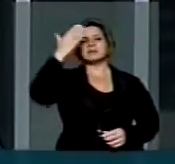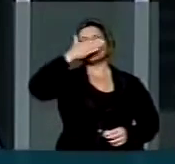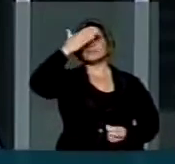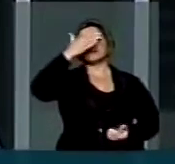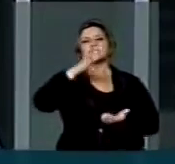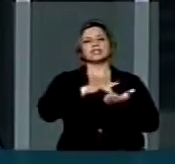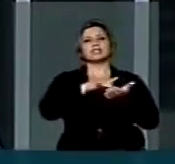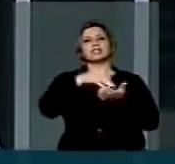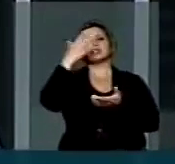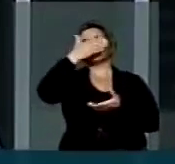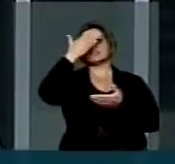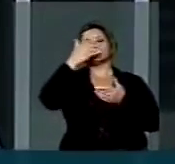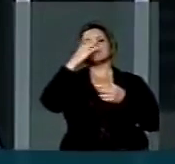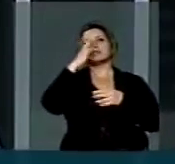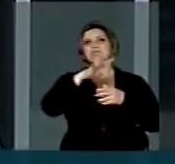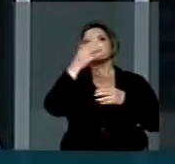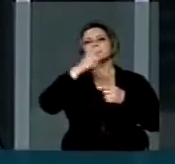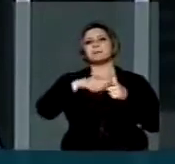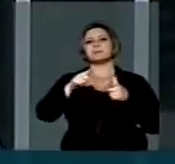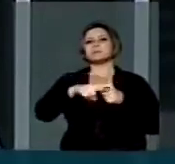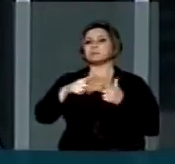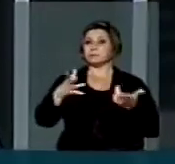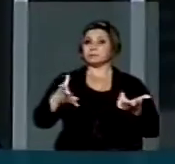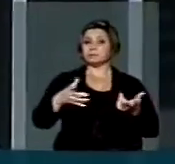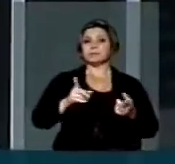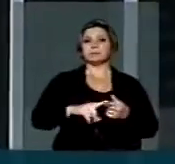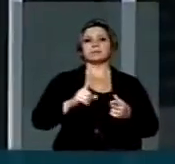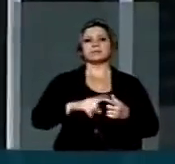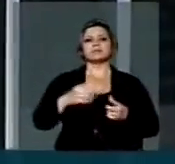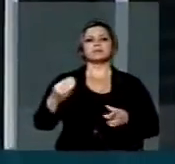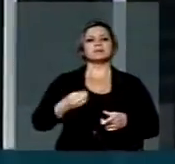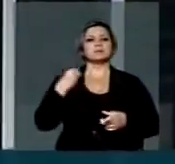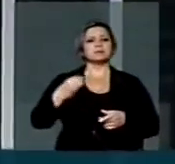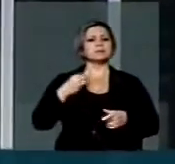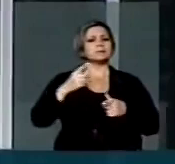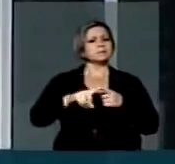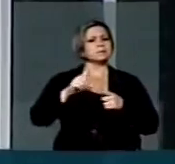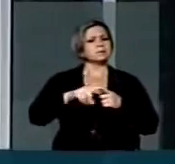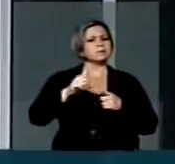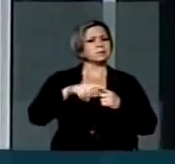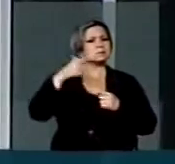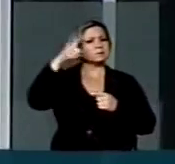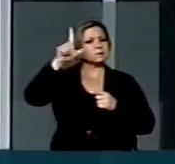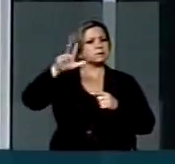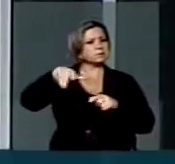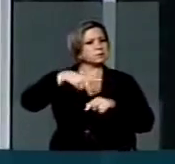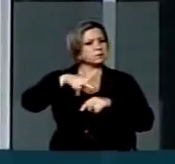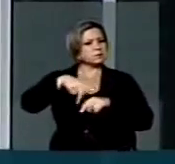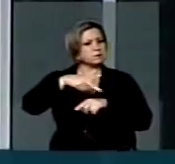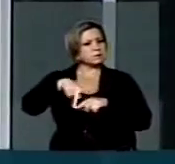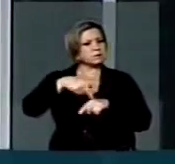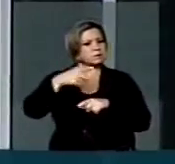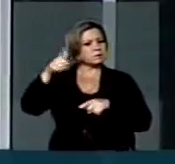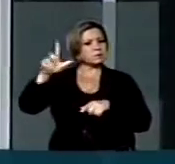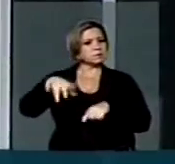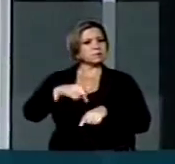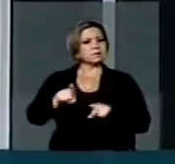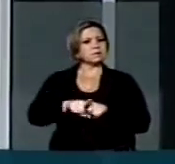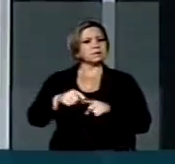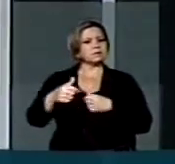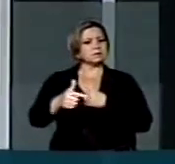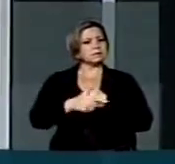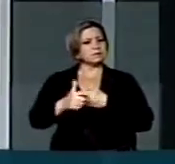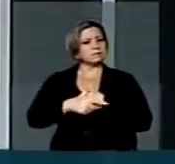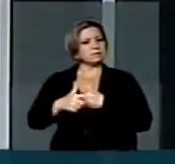olhos para as denúncias que estão sendo feitas, muitas vindas, inclusive, do exterior, porque se nós não cumprir o nosso